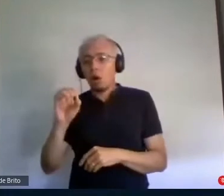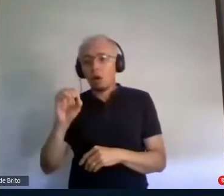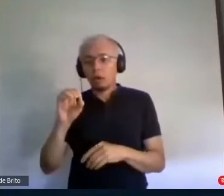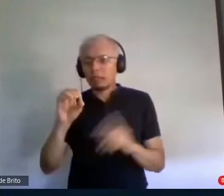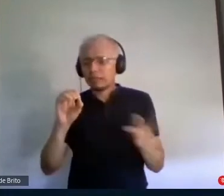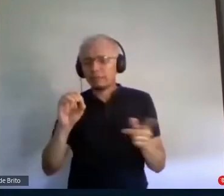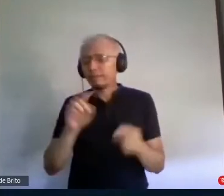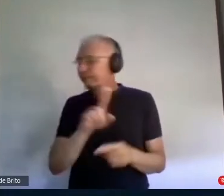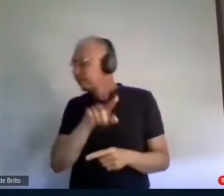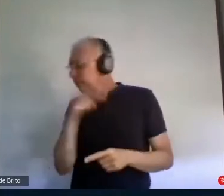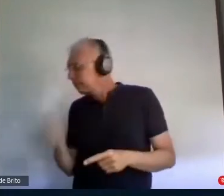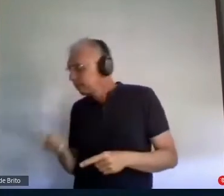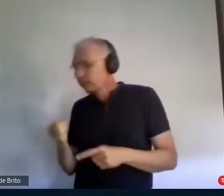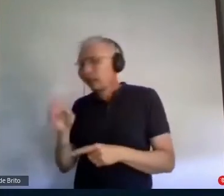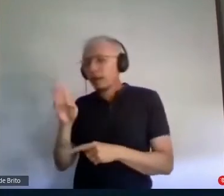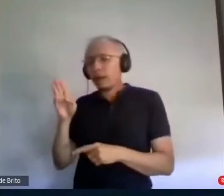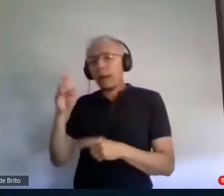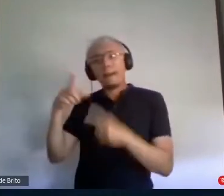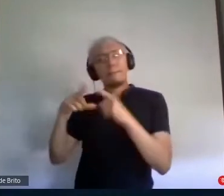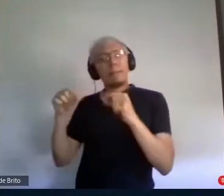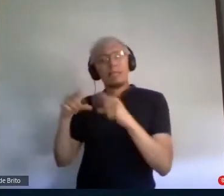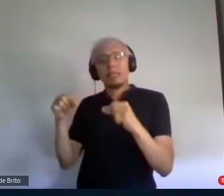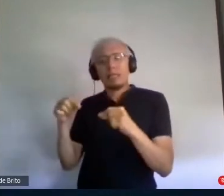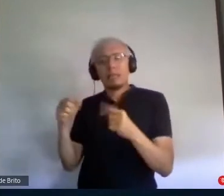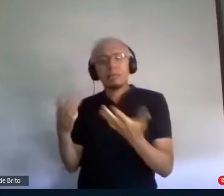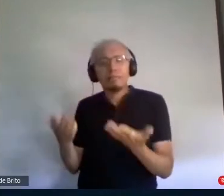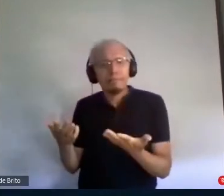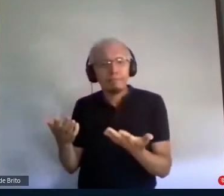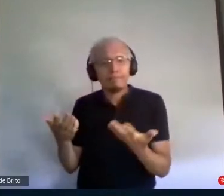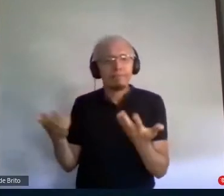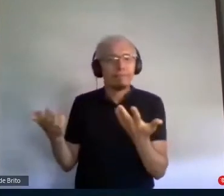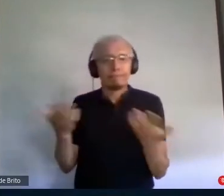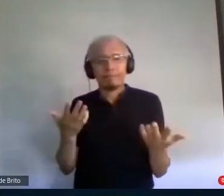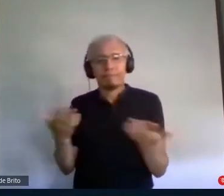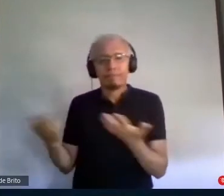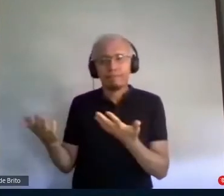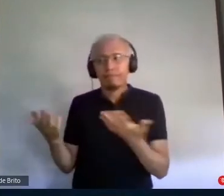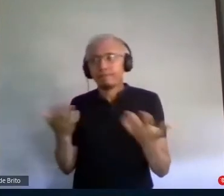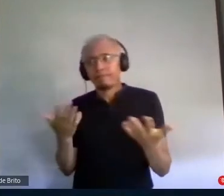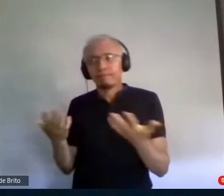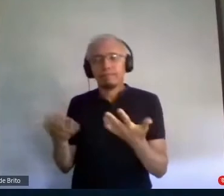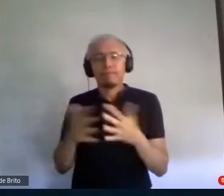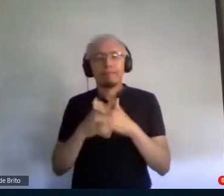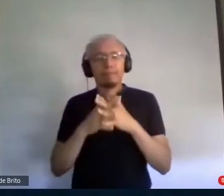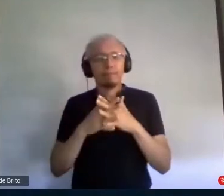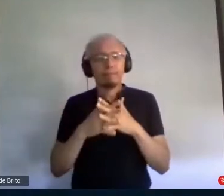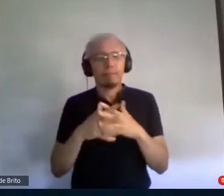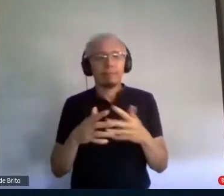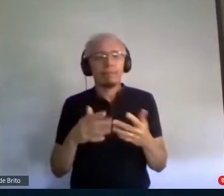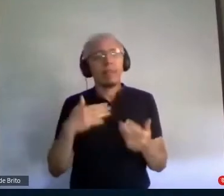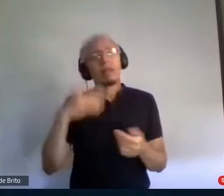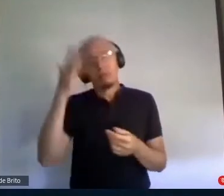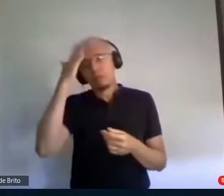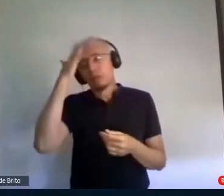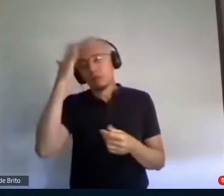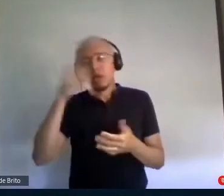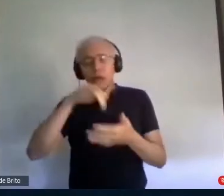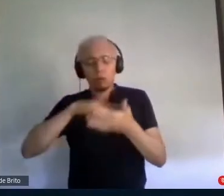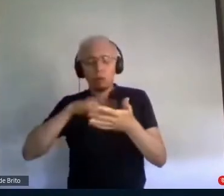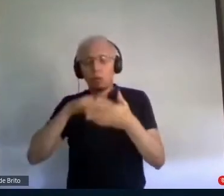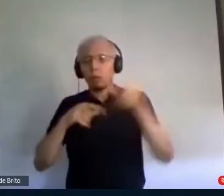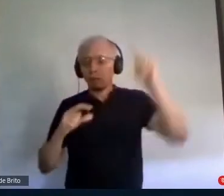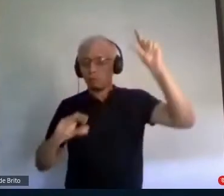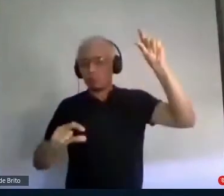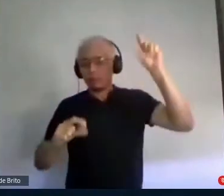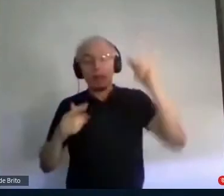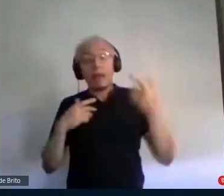gente vai na referência, fala Brasília. Né? Então, eu sei que é o mesmo documento, mas no texto tem que